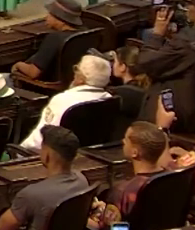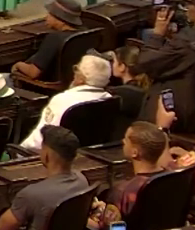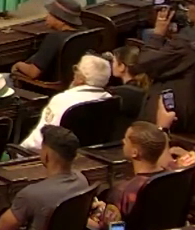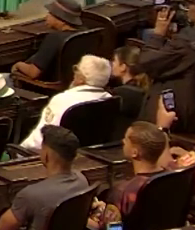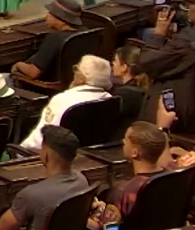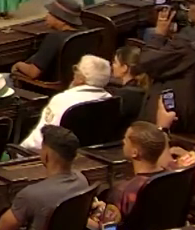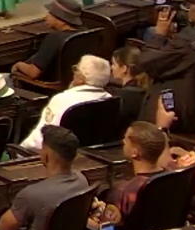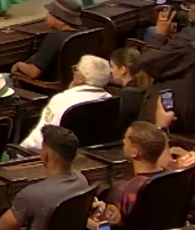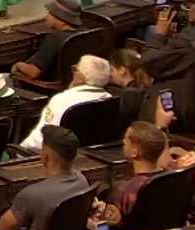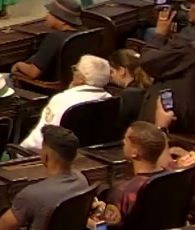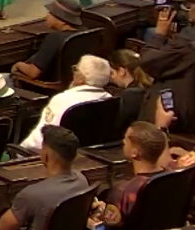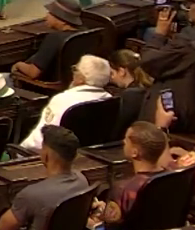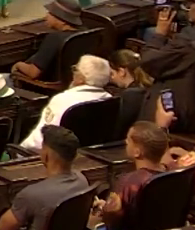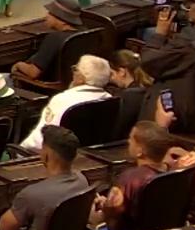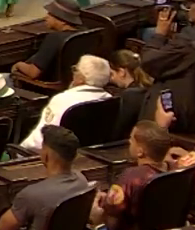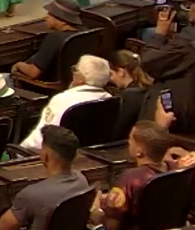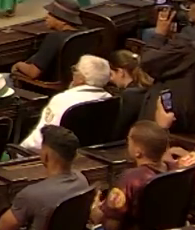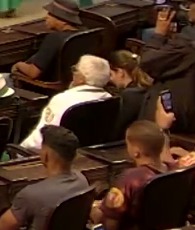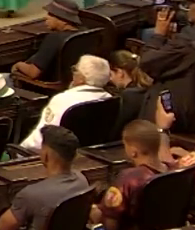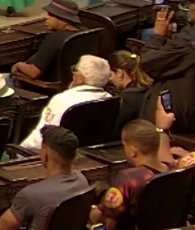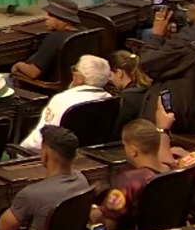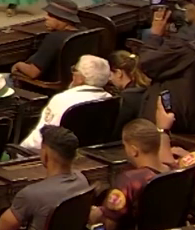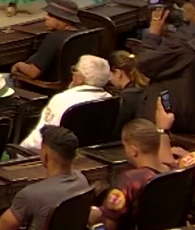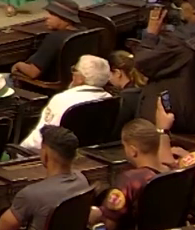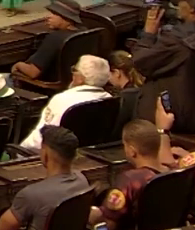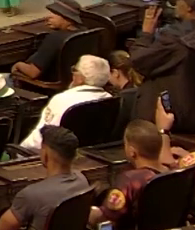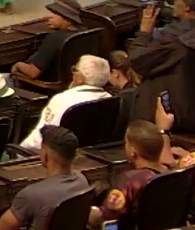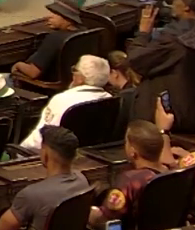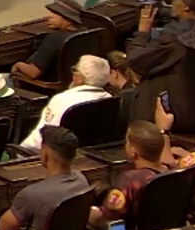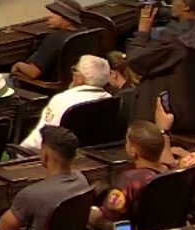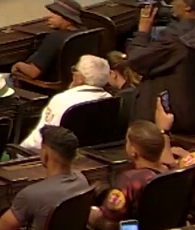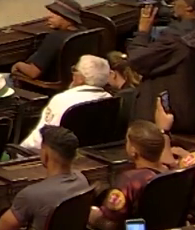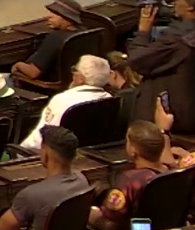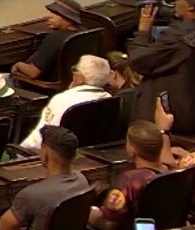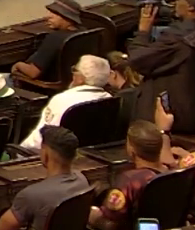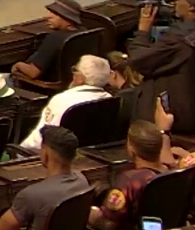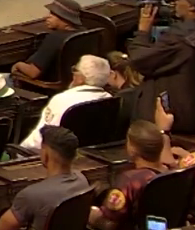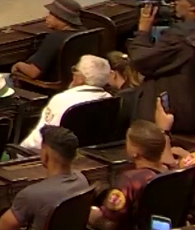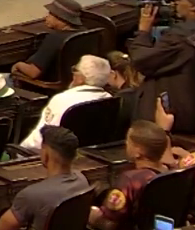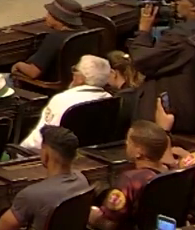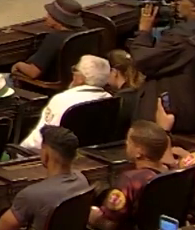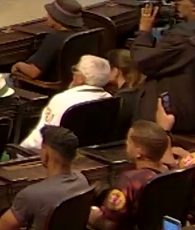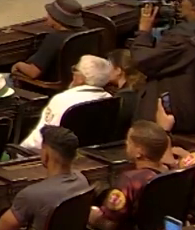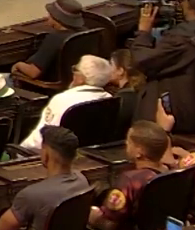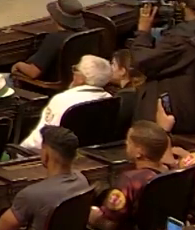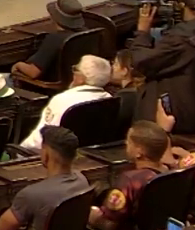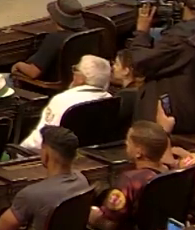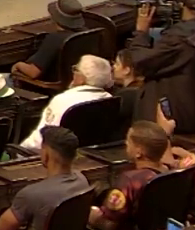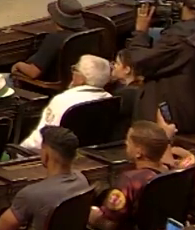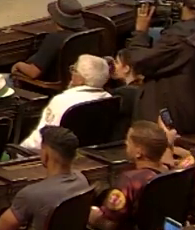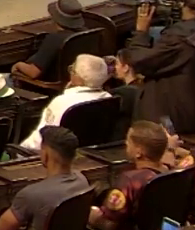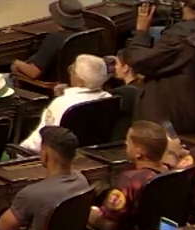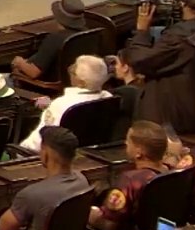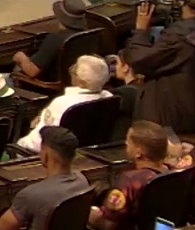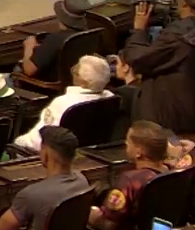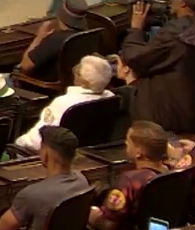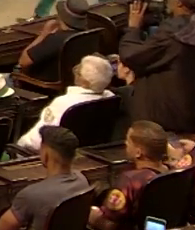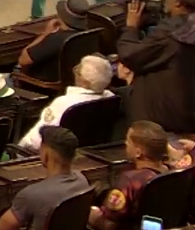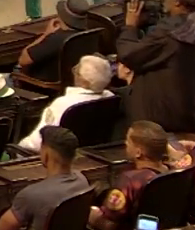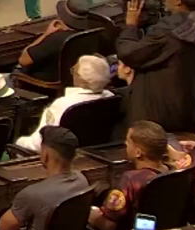Local da opressão. fiel maçonaria,